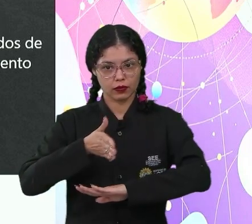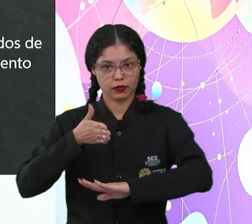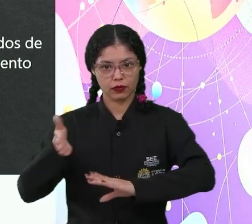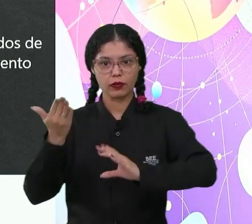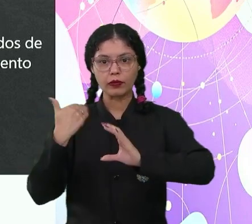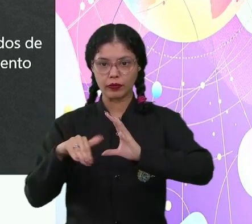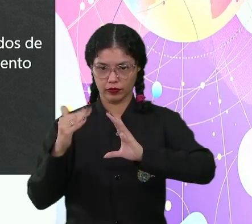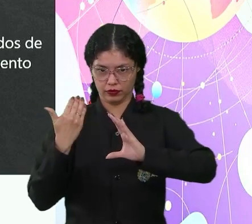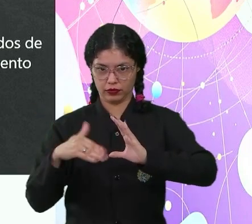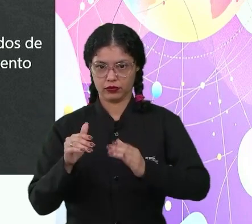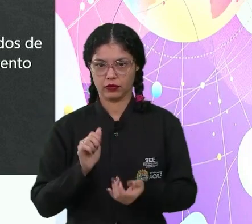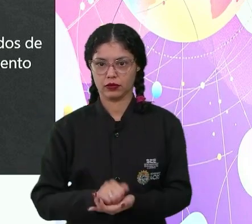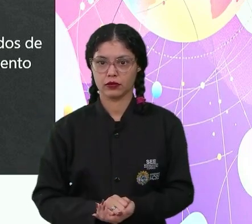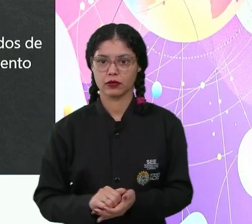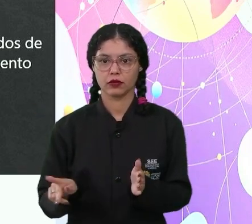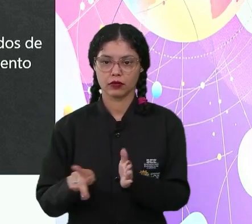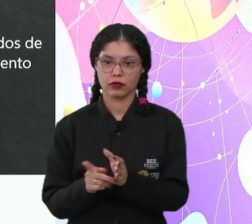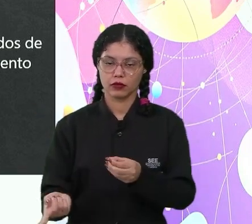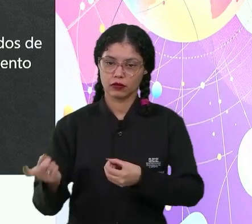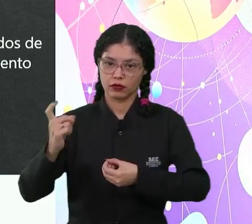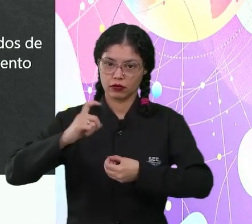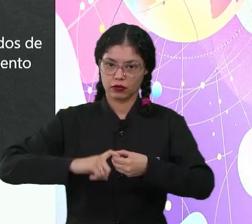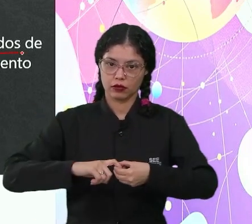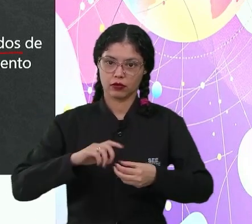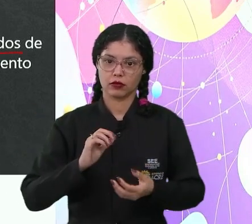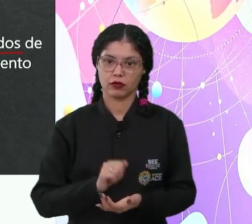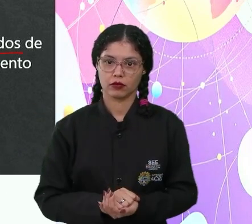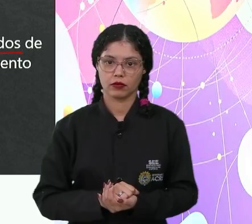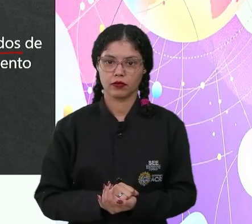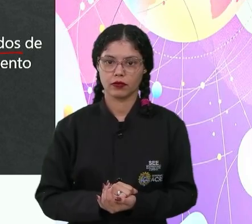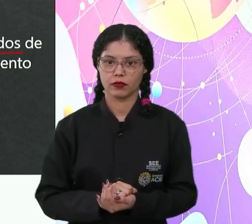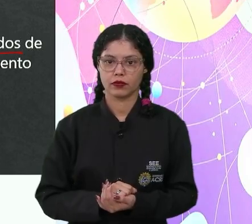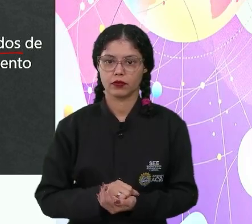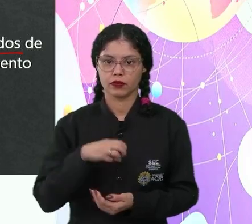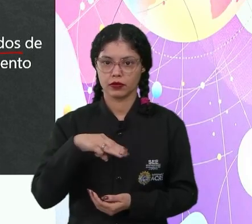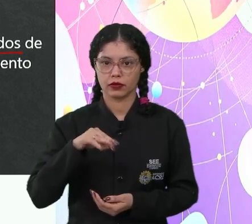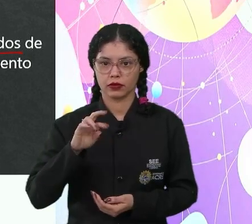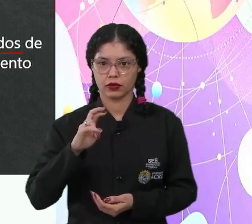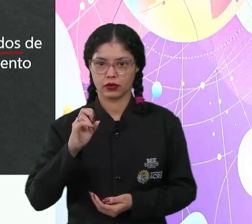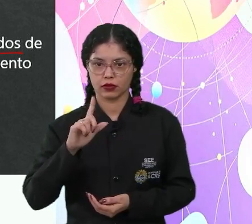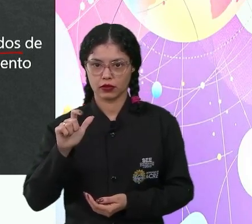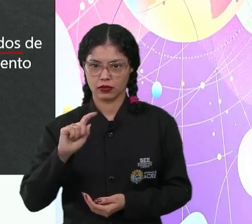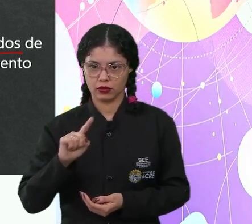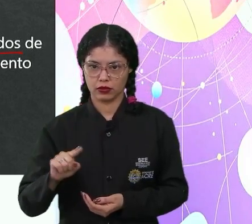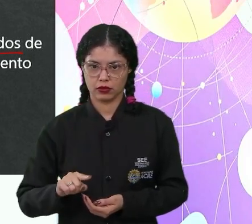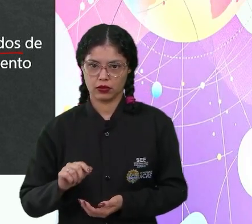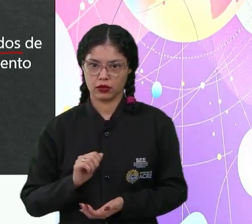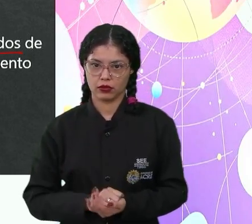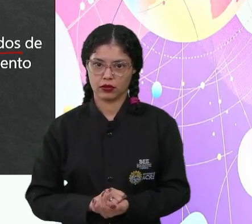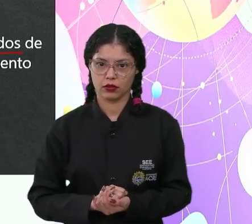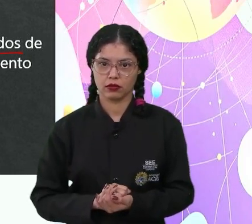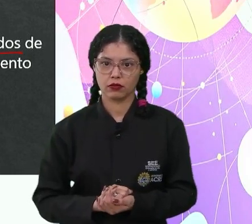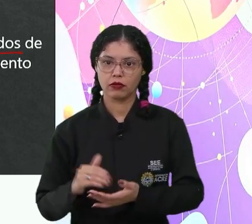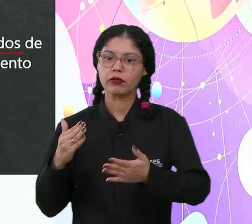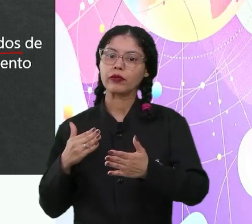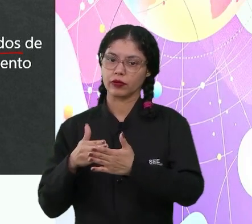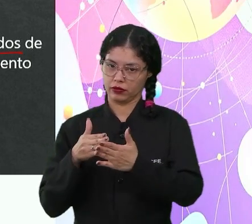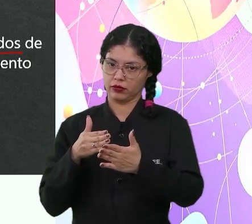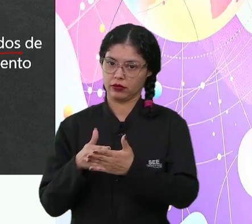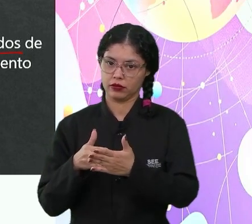são frequentemente enviados de volta para onde? Para a